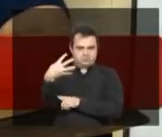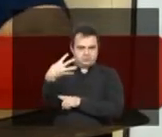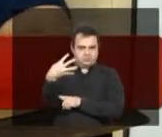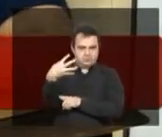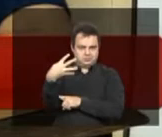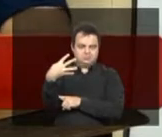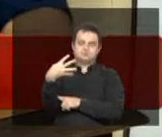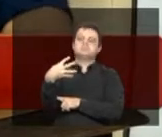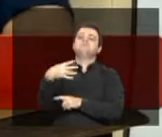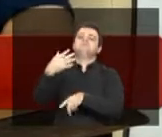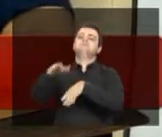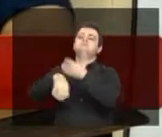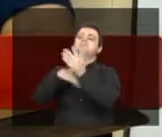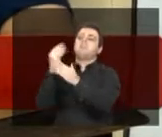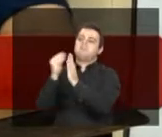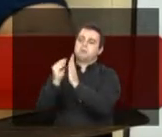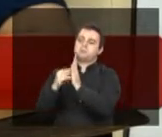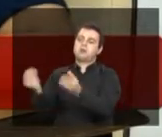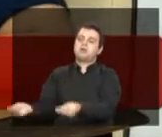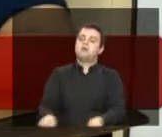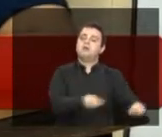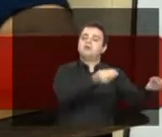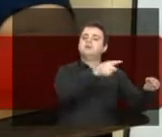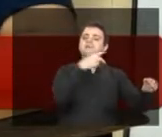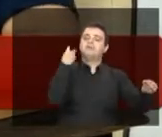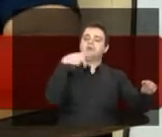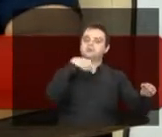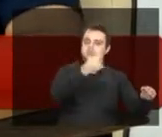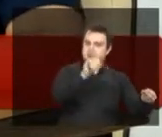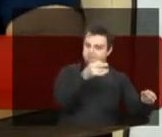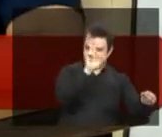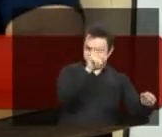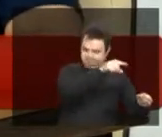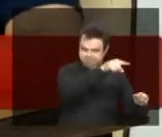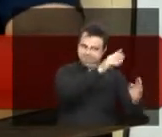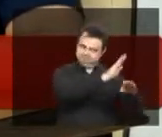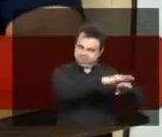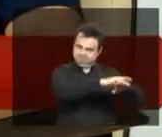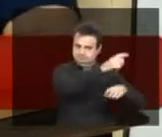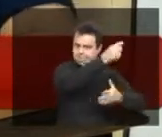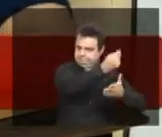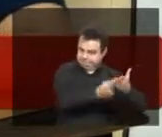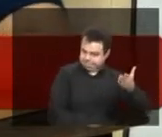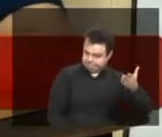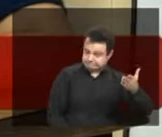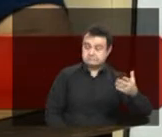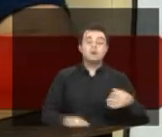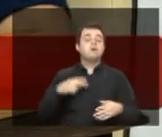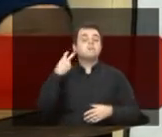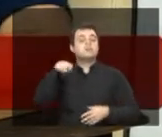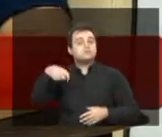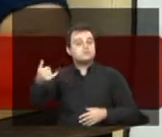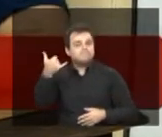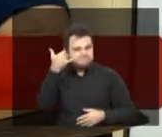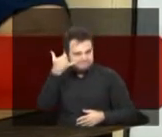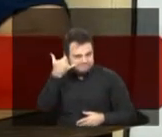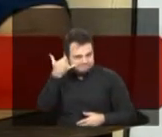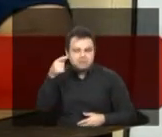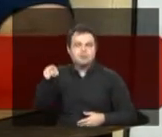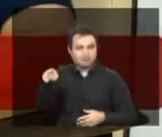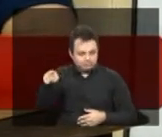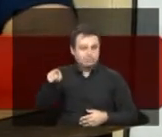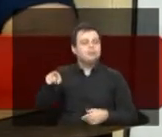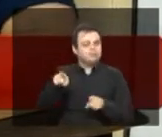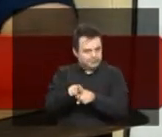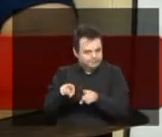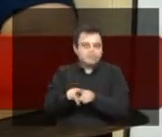relator, o Francisco Júnior também vai ter um papel muito importante, como está tendo o cabo Júlio Donizete também, que fez alguns